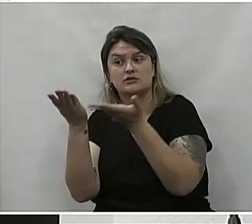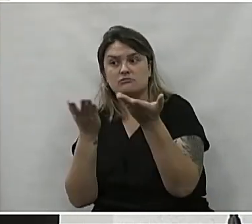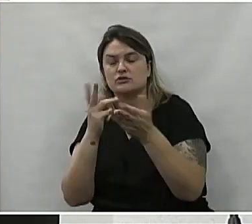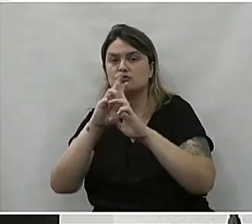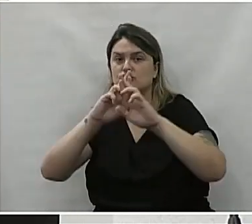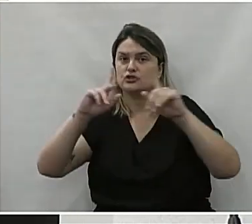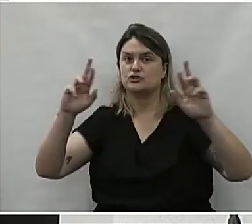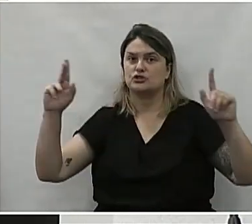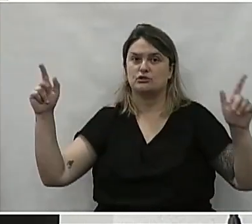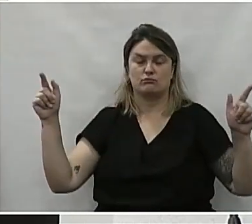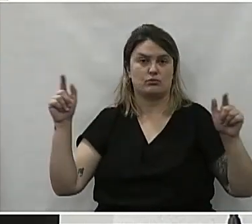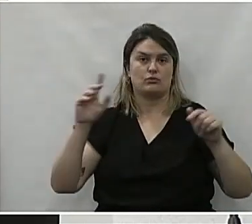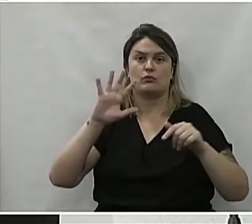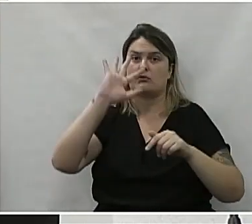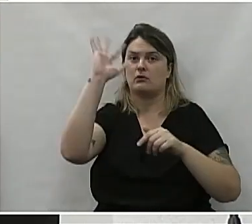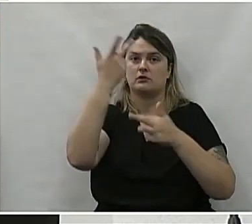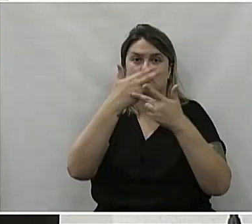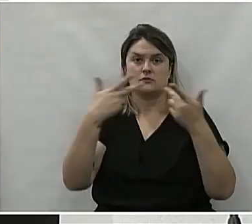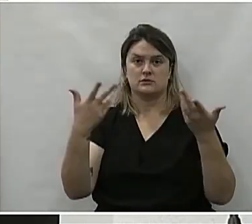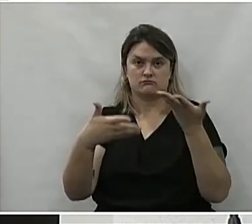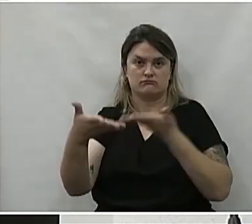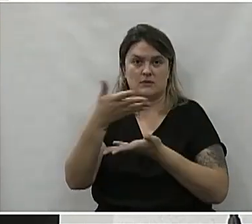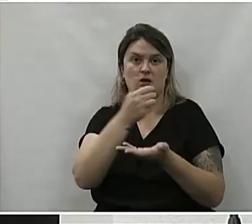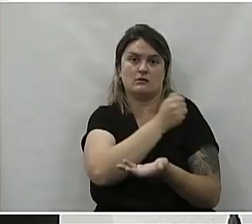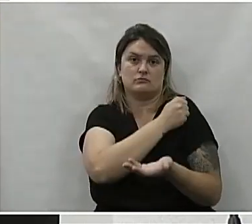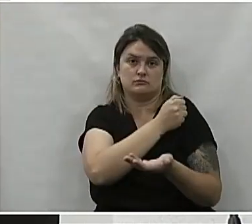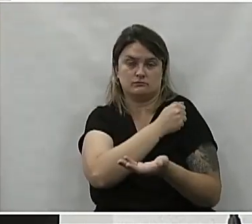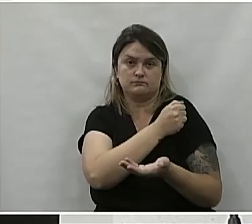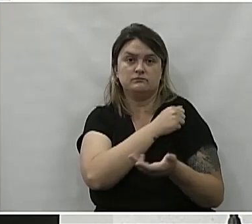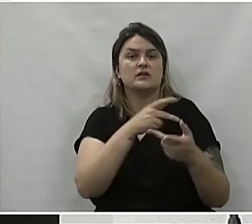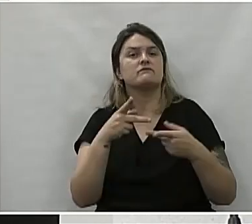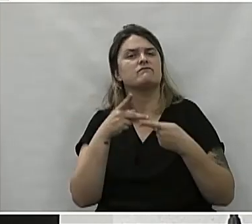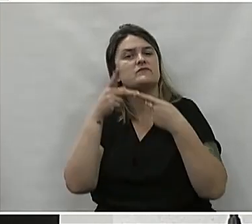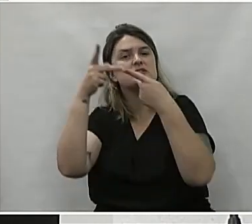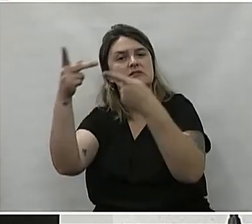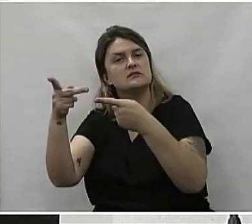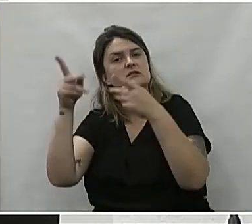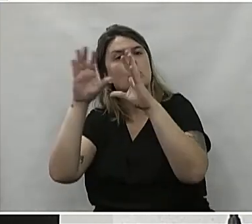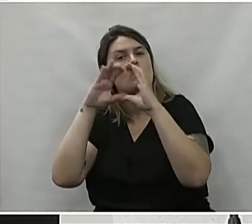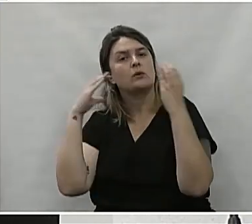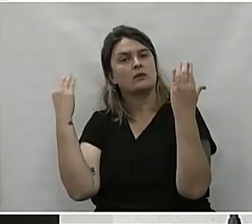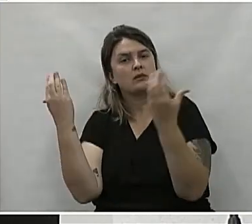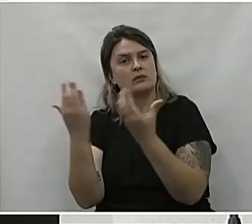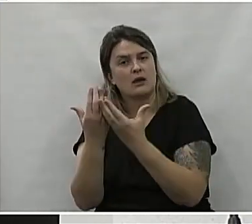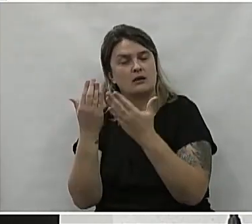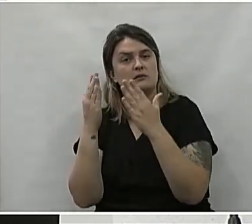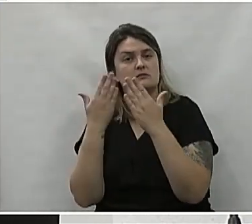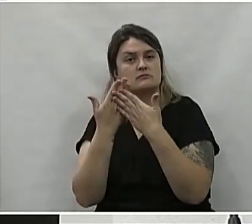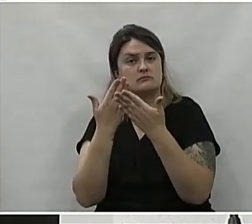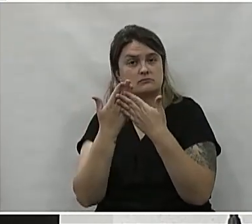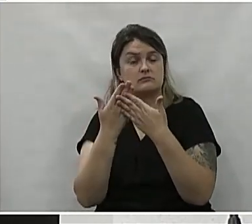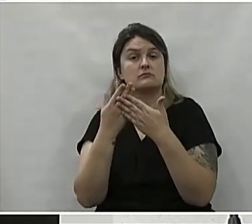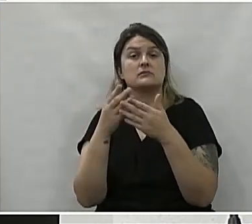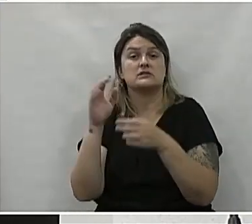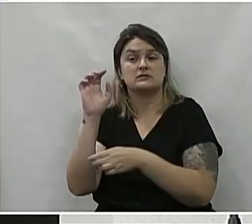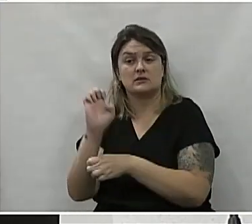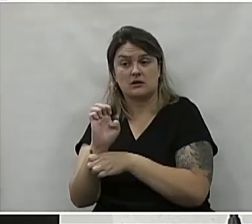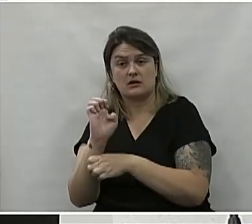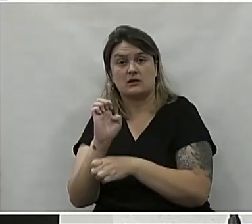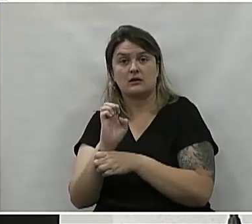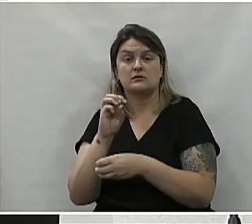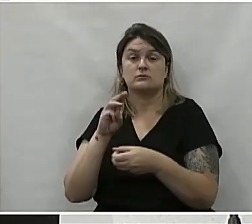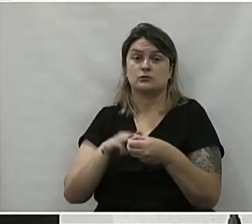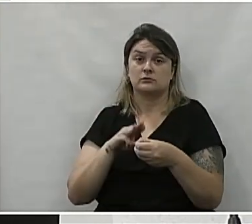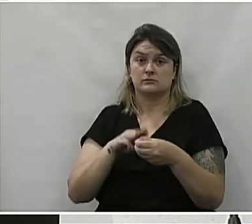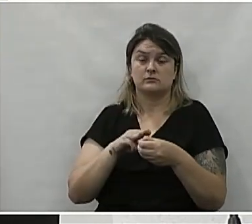mais diversas Naturezas Envolvendo os alunos Visitas comunitárias Aos estabelecimentos De ensino Tanto da rede Estadual Como da